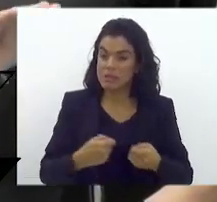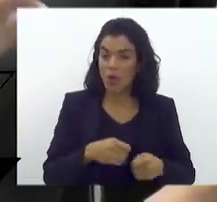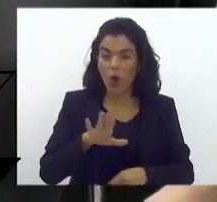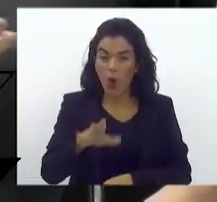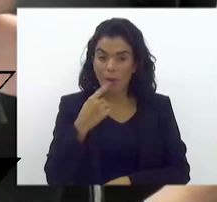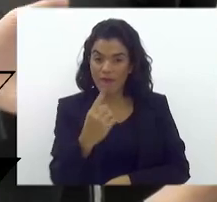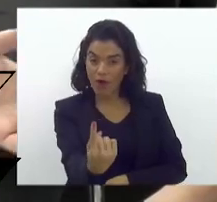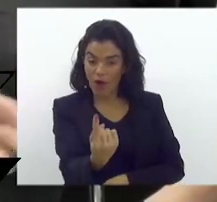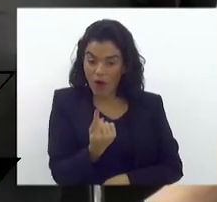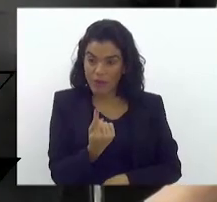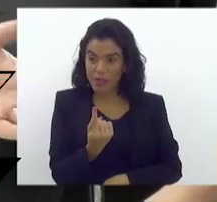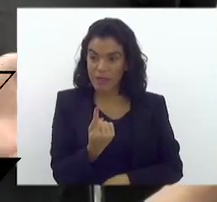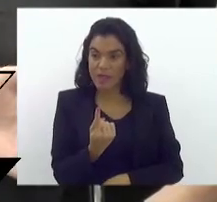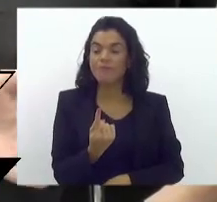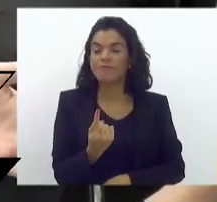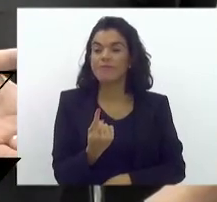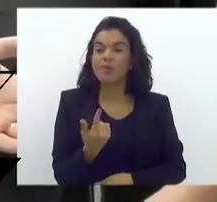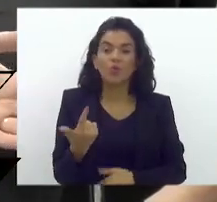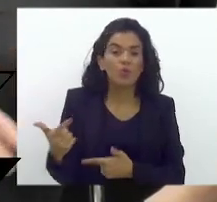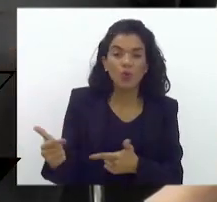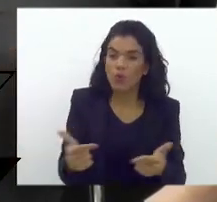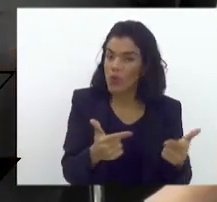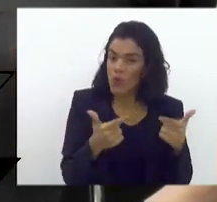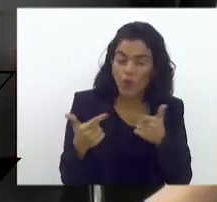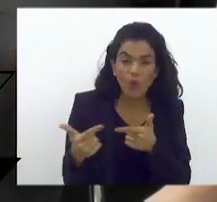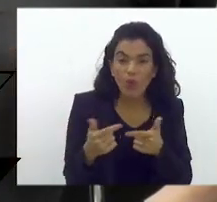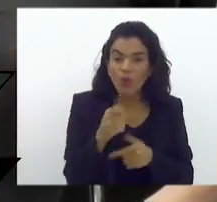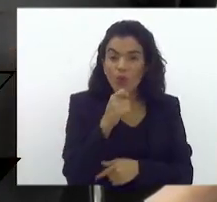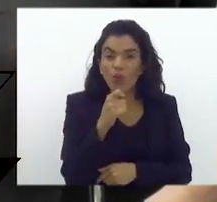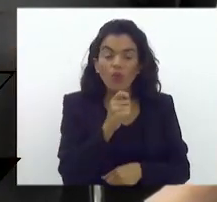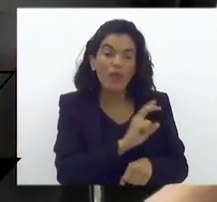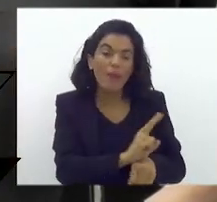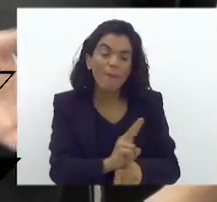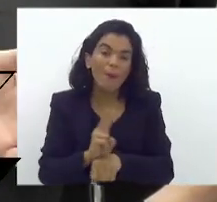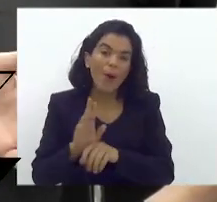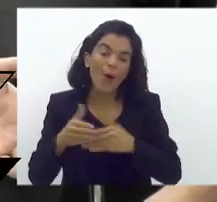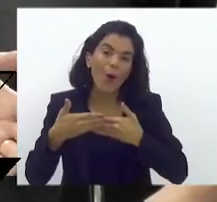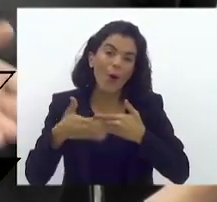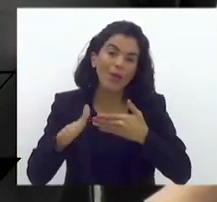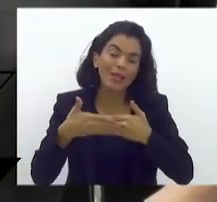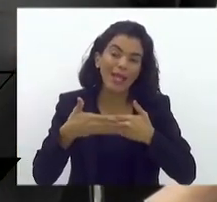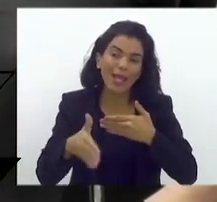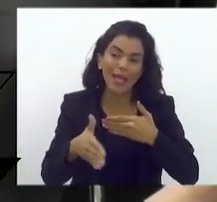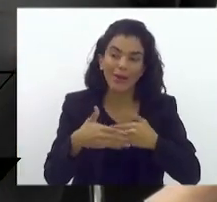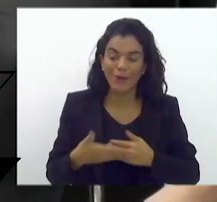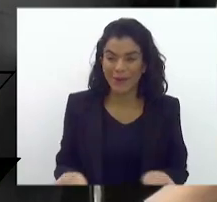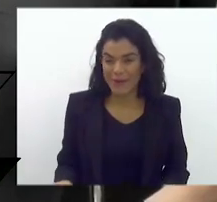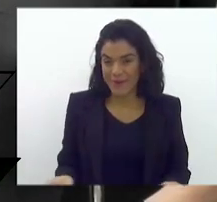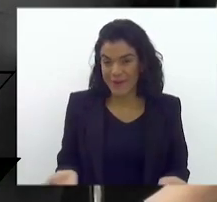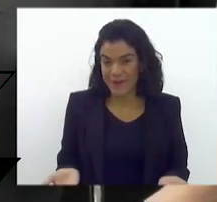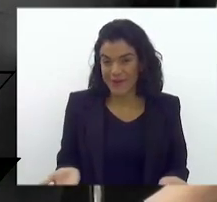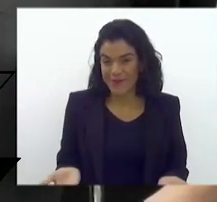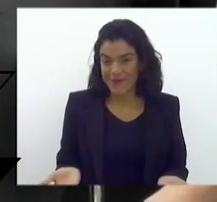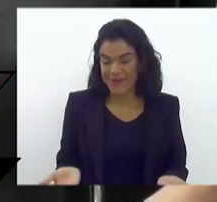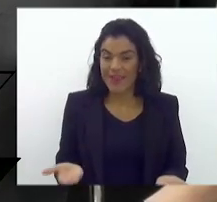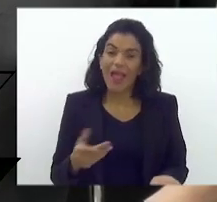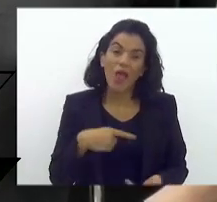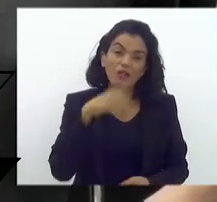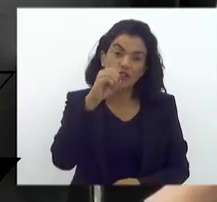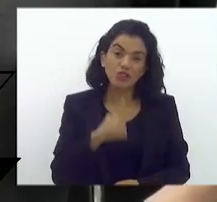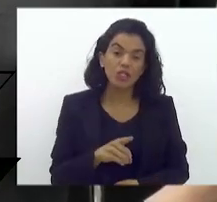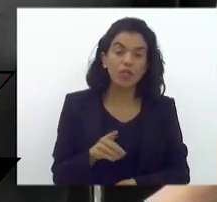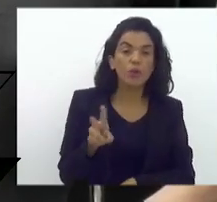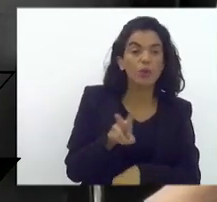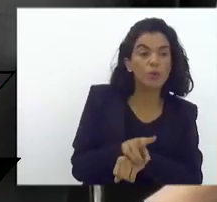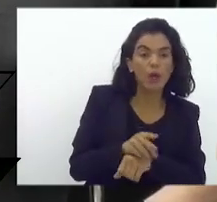parou, volta. A gente não tem. Mal tem porteiro. Tem muita escola que falta até porteiro. Tem turno que não tem porteiro. É o diretor que tem que